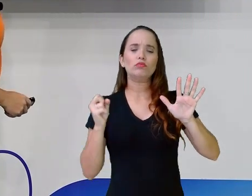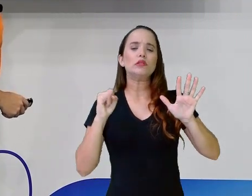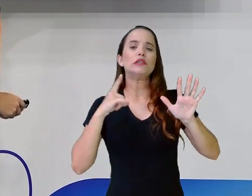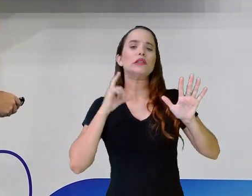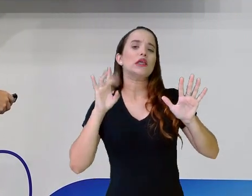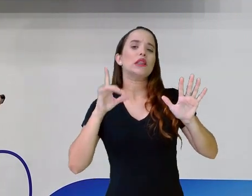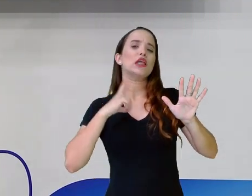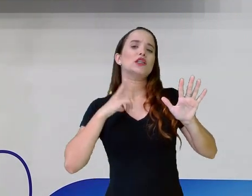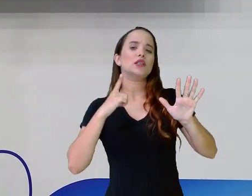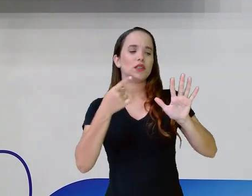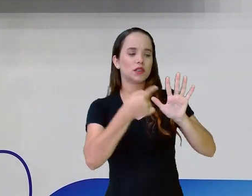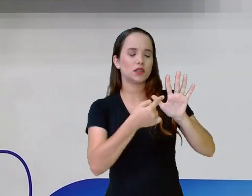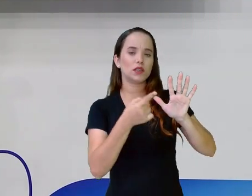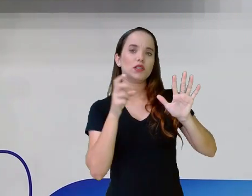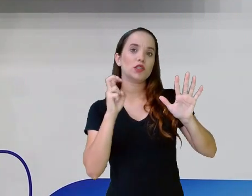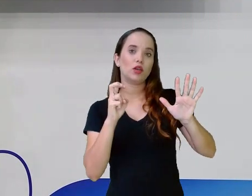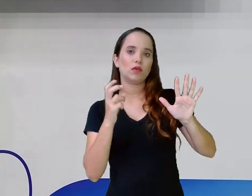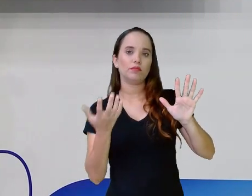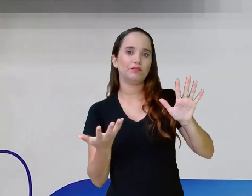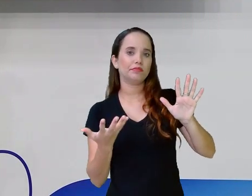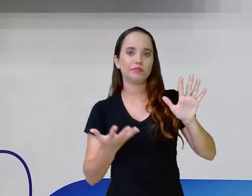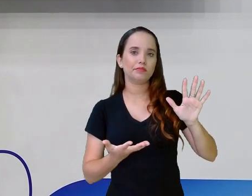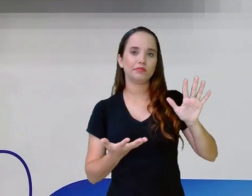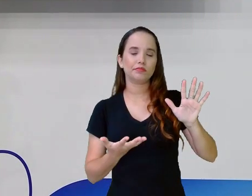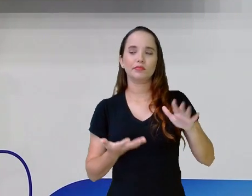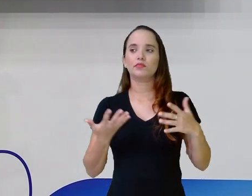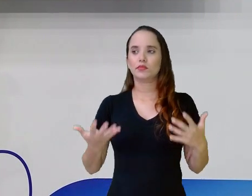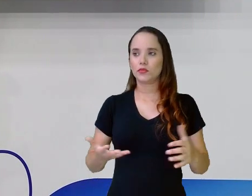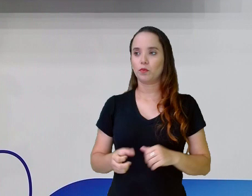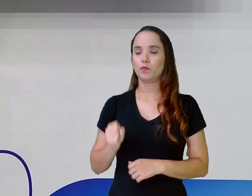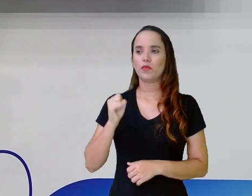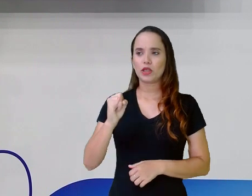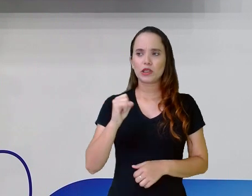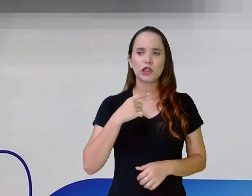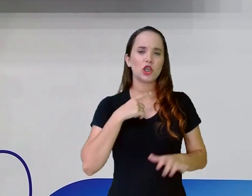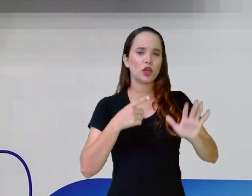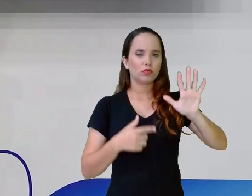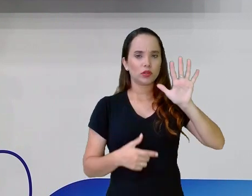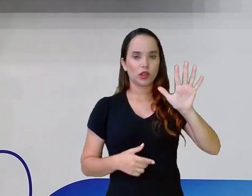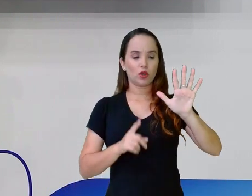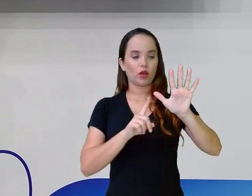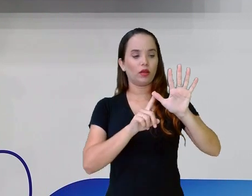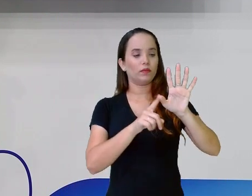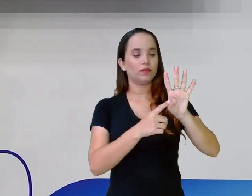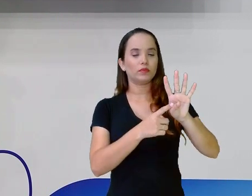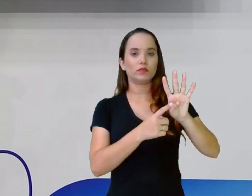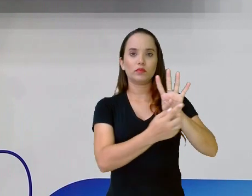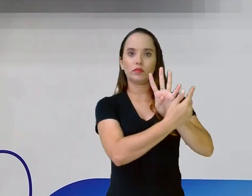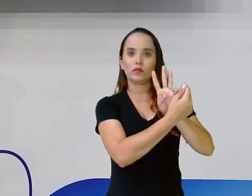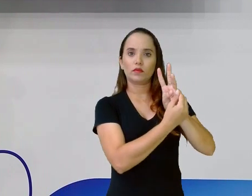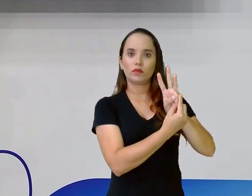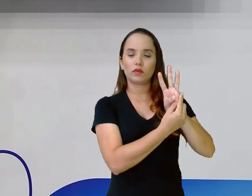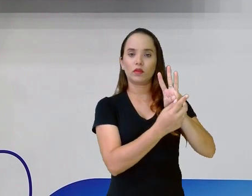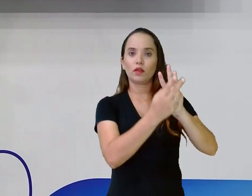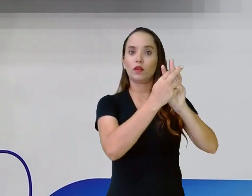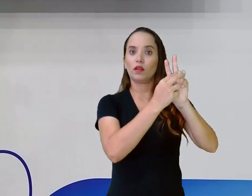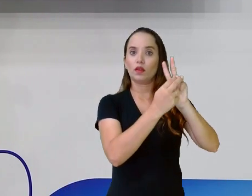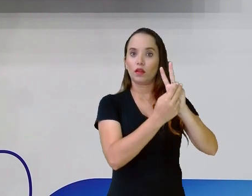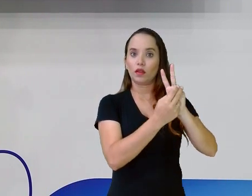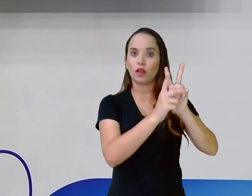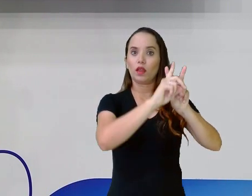5 pessoas no elevador, onde saiu uma, saiu 2, saiu 3, saiu